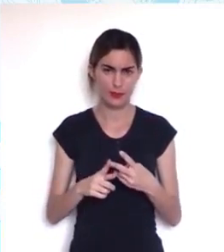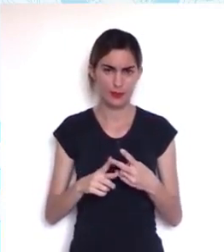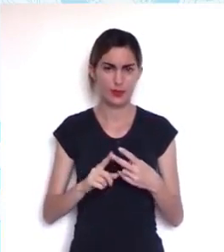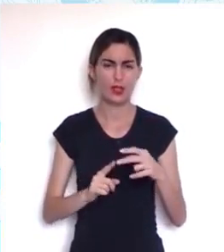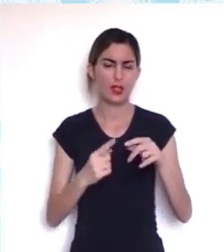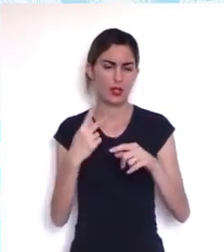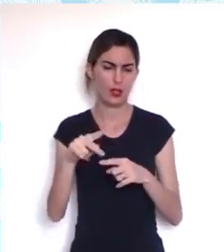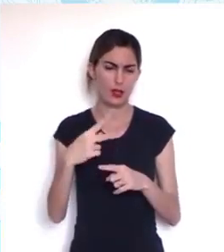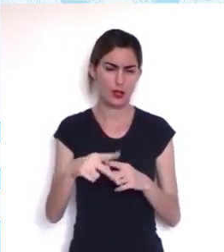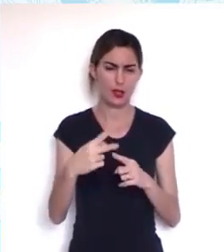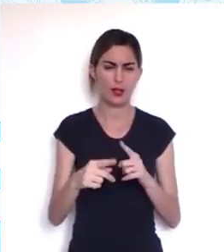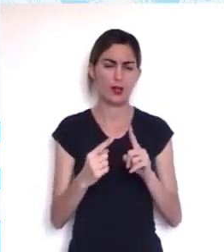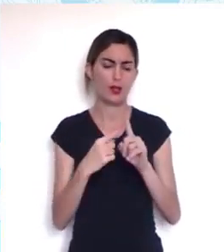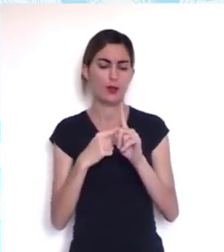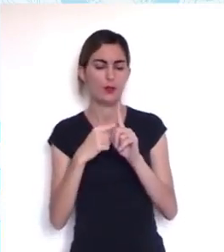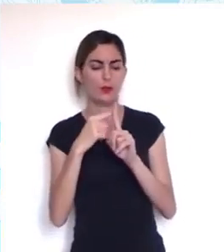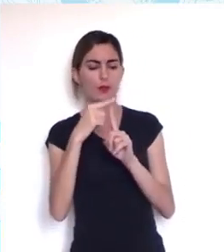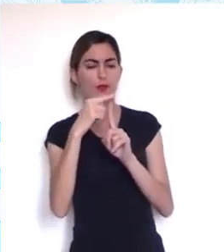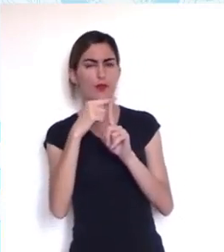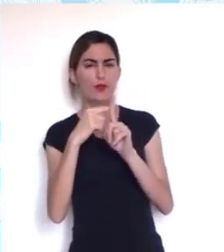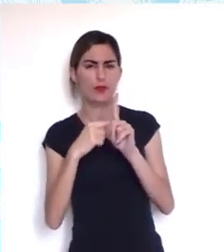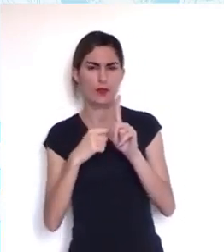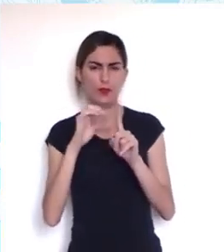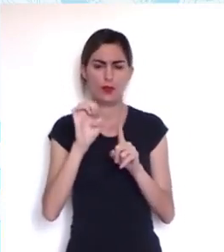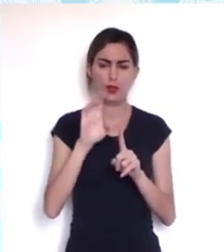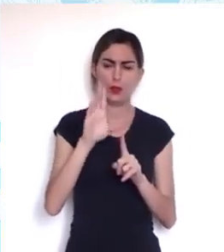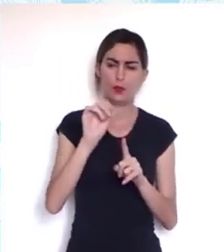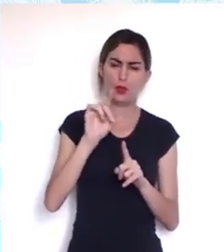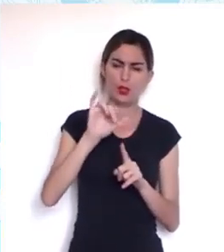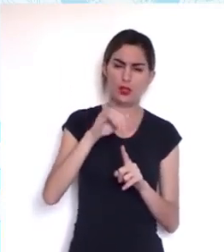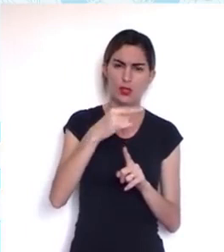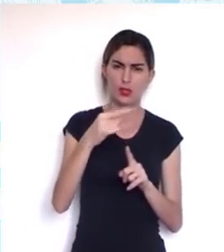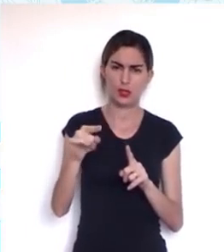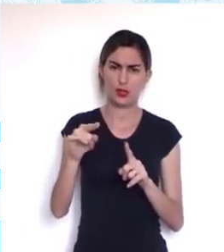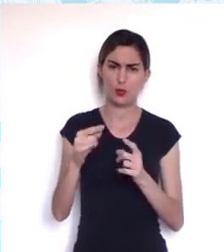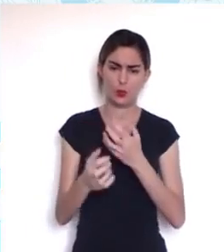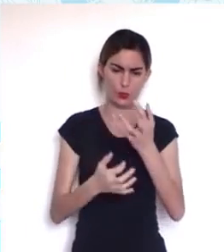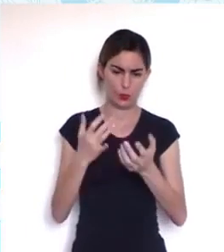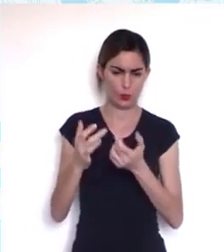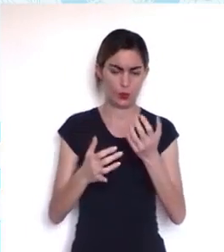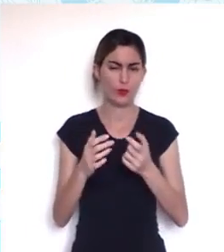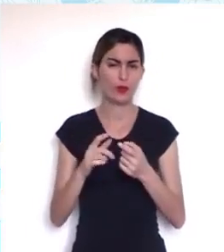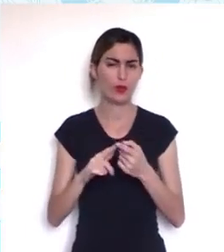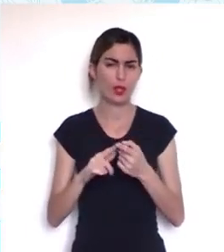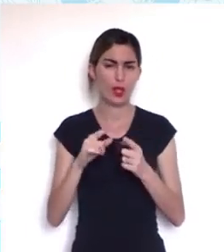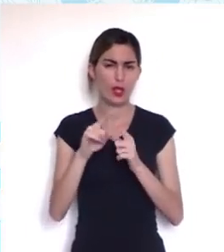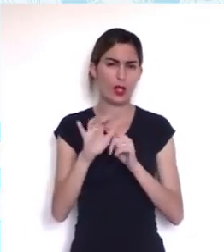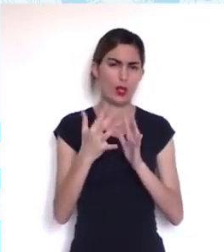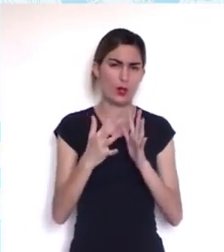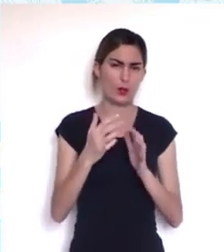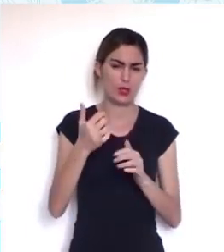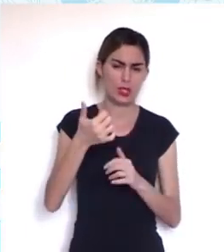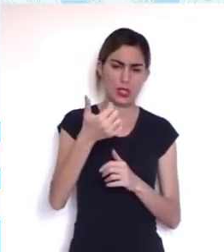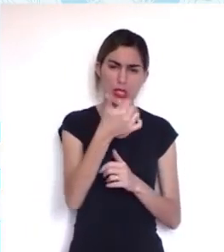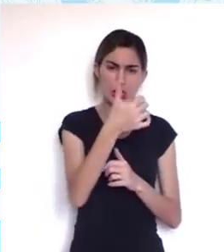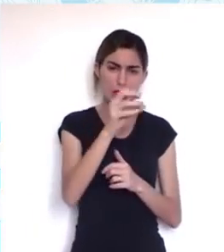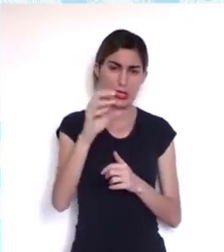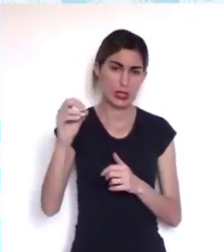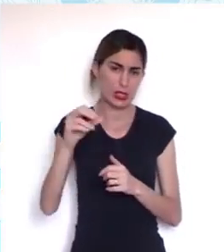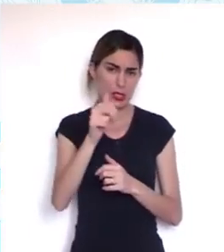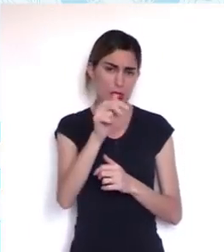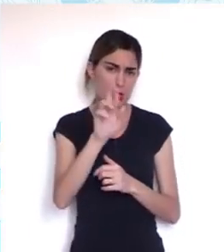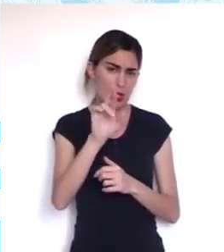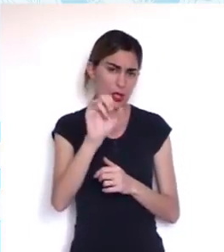mesmo. O ponto dela de ebulição, quando a água está ali fervendo, ela chega a 100